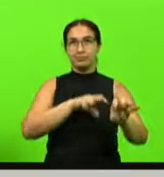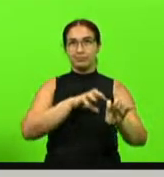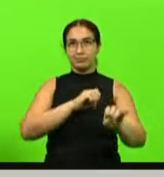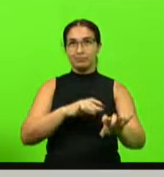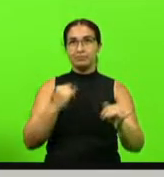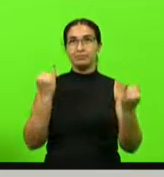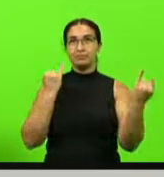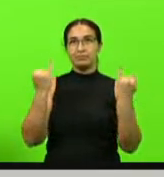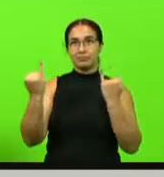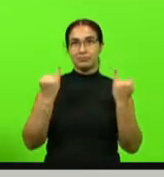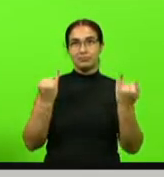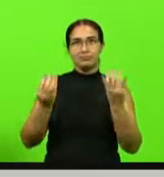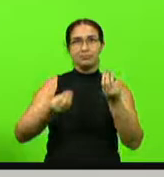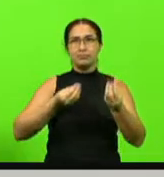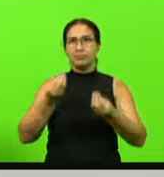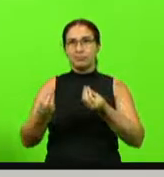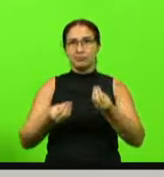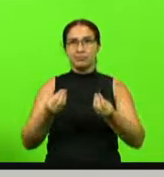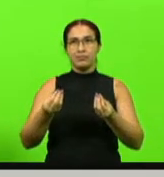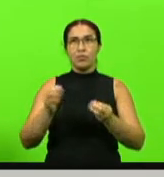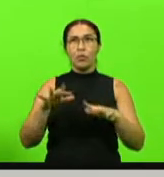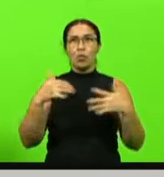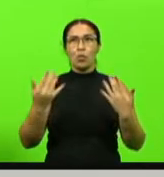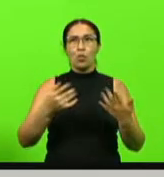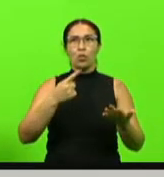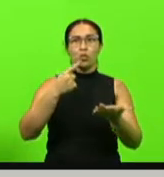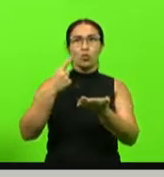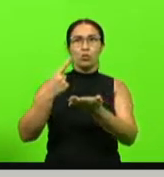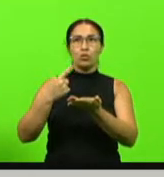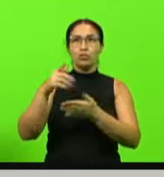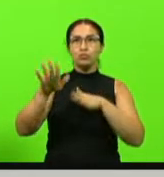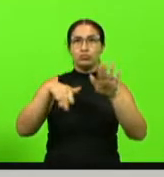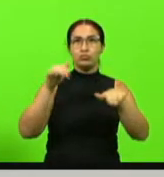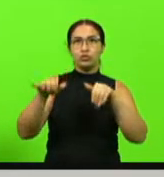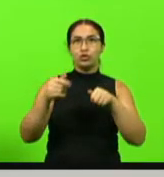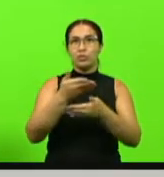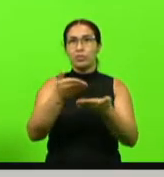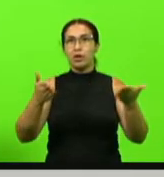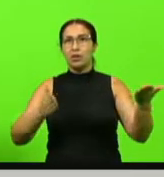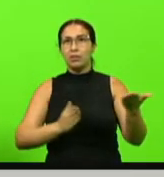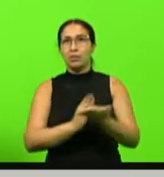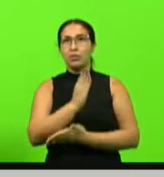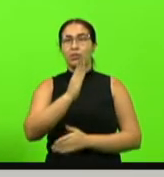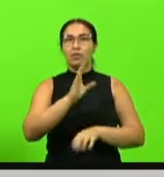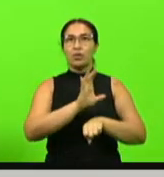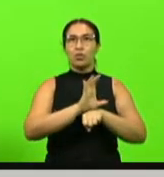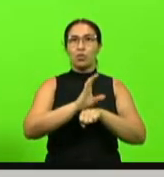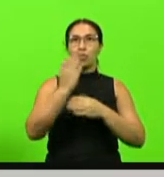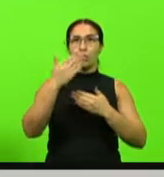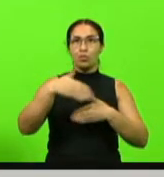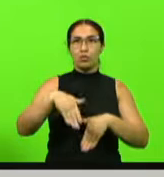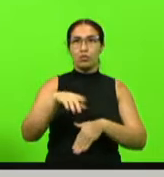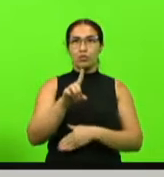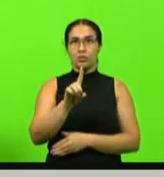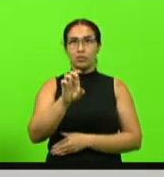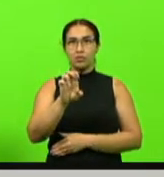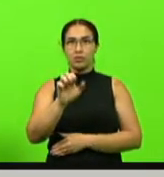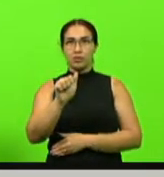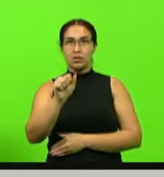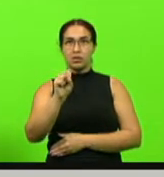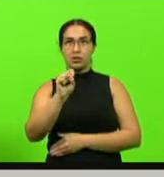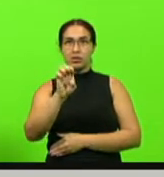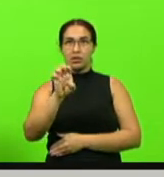Socioeducativa informações acerca da previsão de convocação dos aprovados